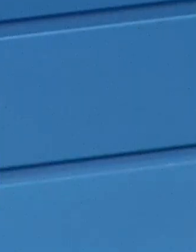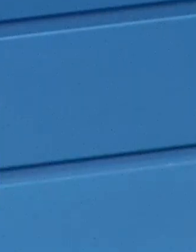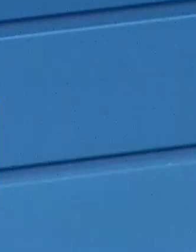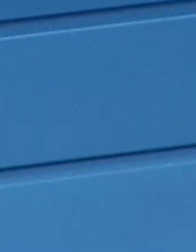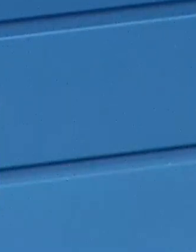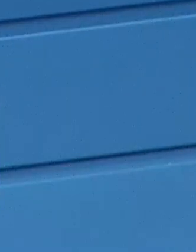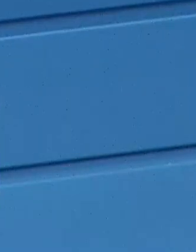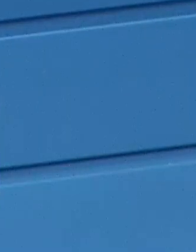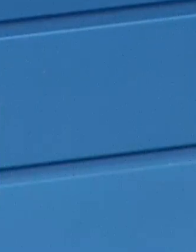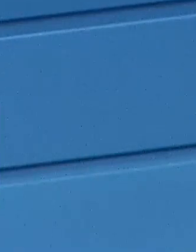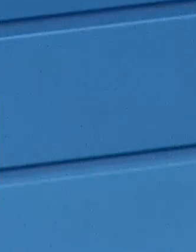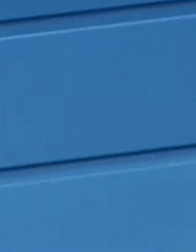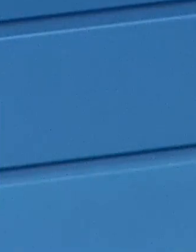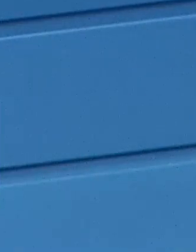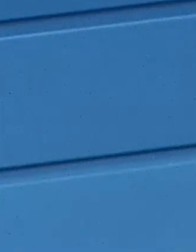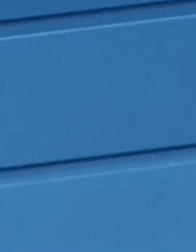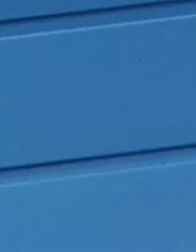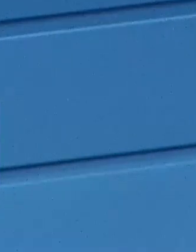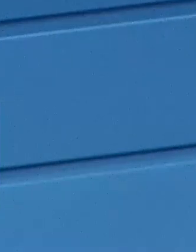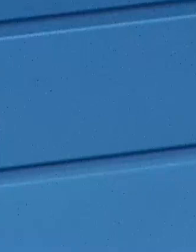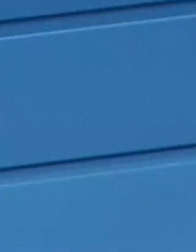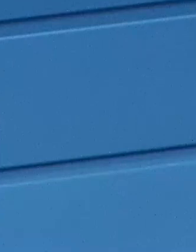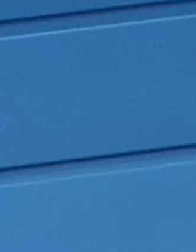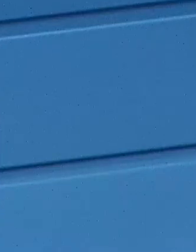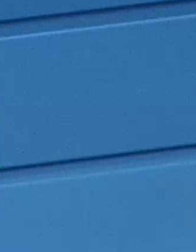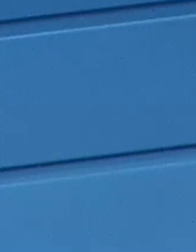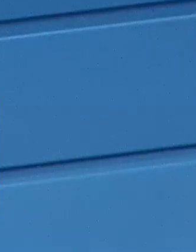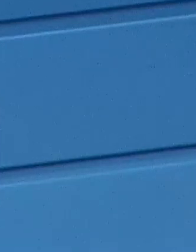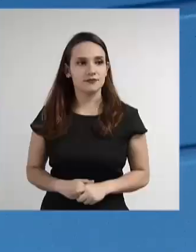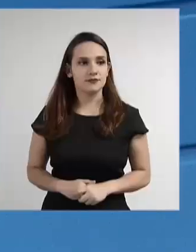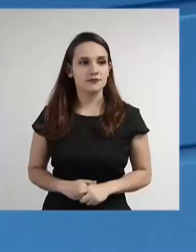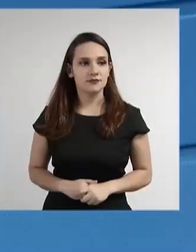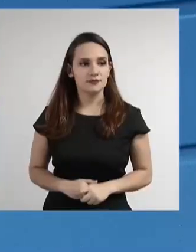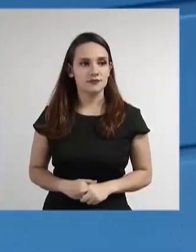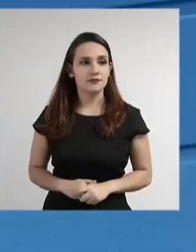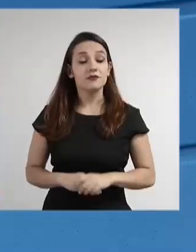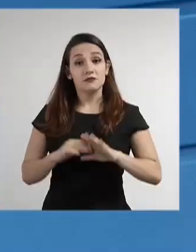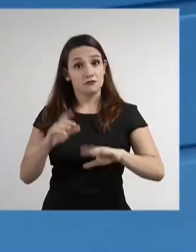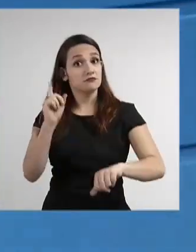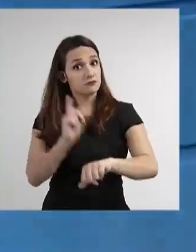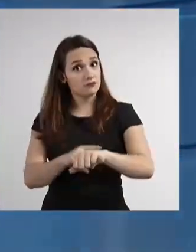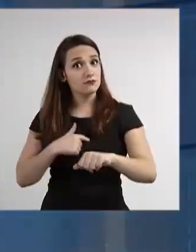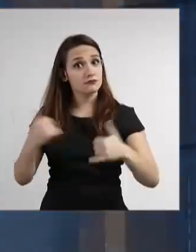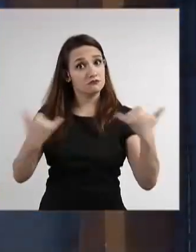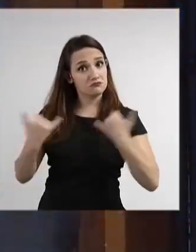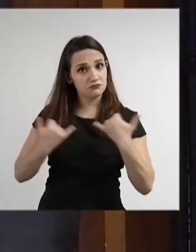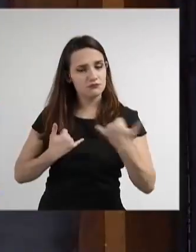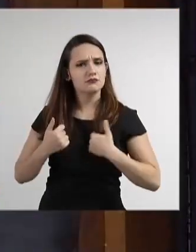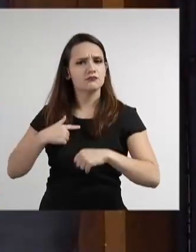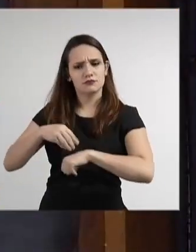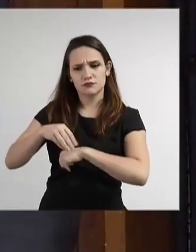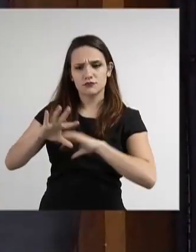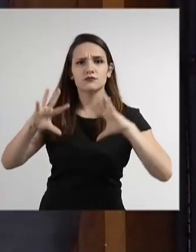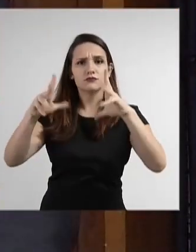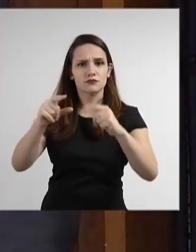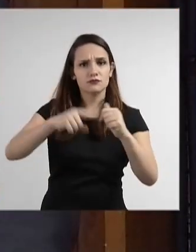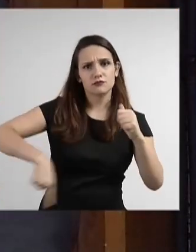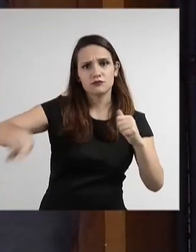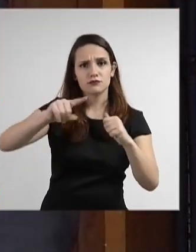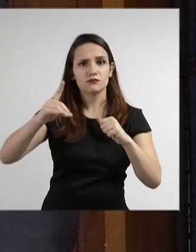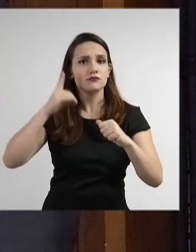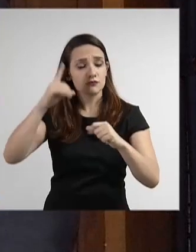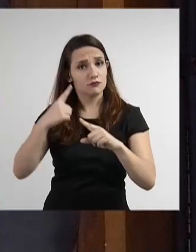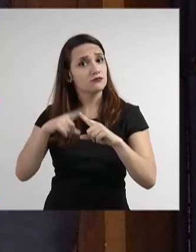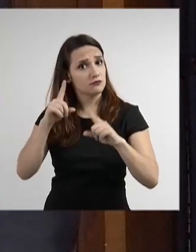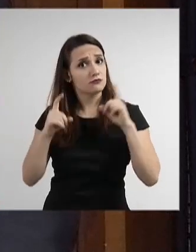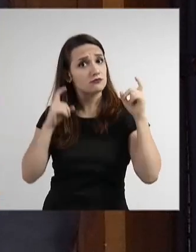e quais as razões. Tendo-as, trarei a este parlamento, a Vossa Excelência e a todos os parlamentares, porque esta